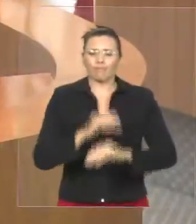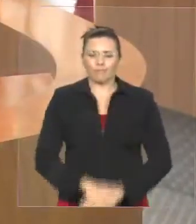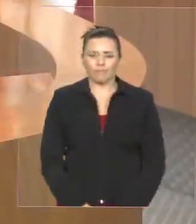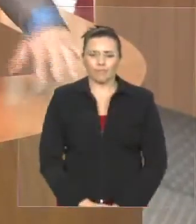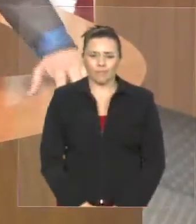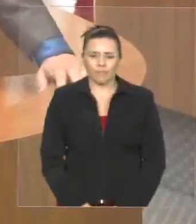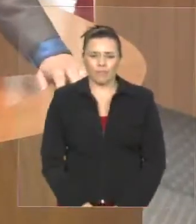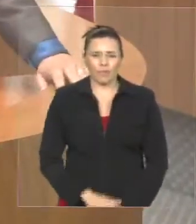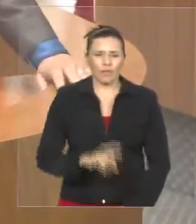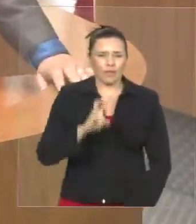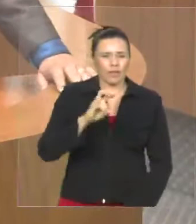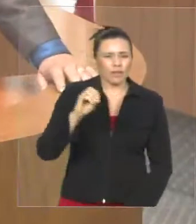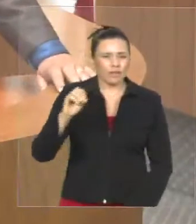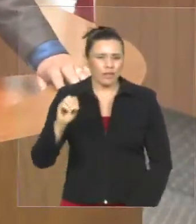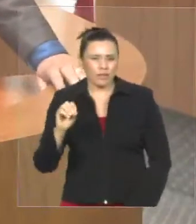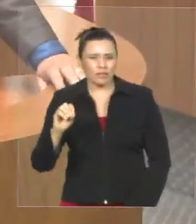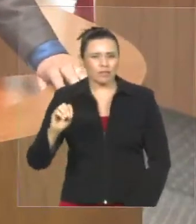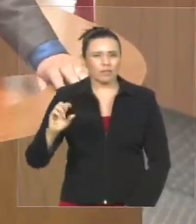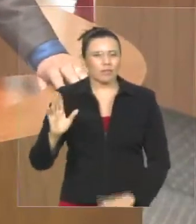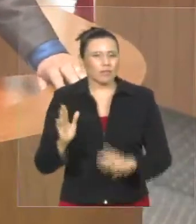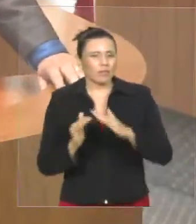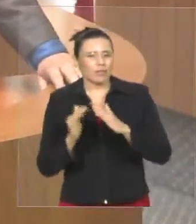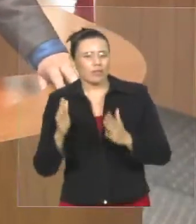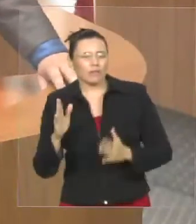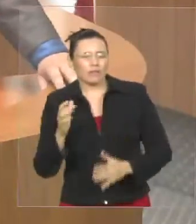professor, de acordo com o nível.